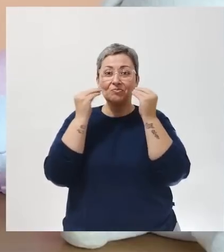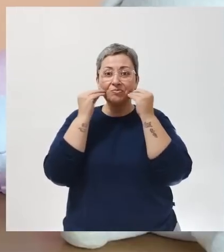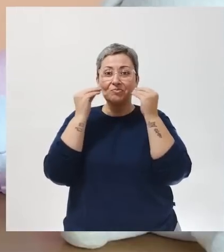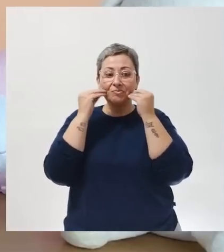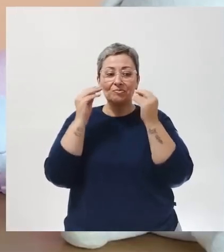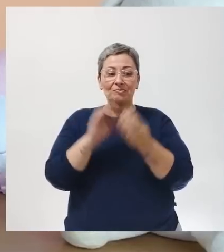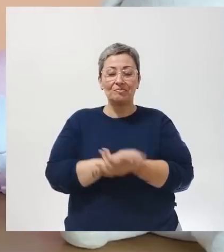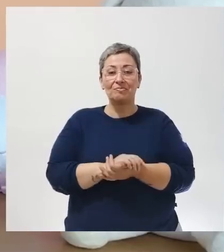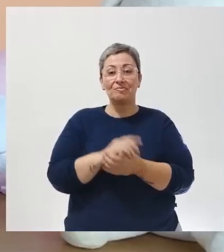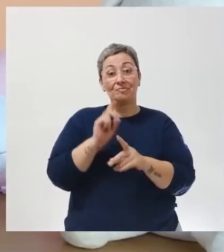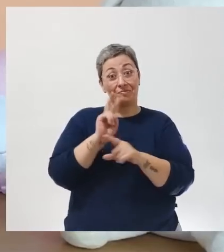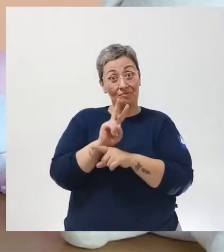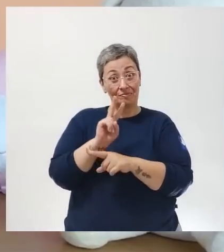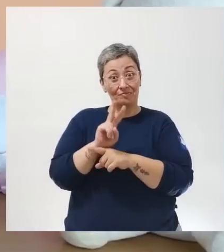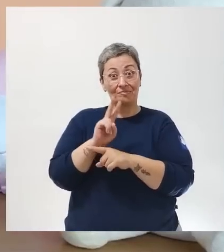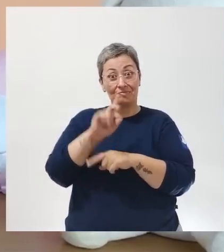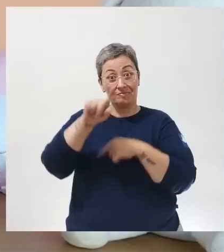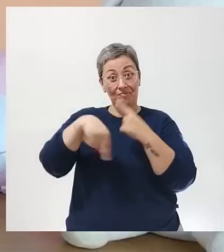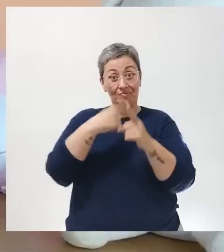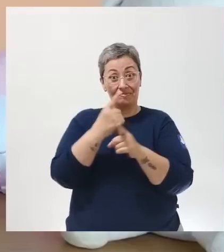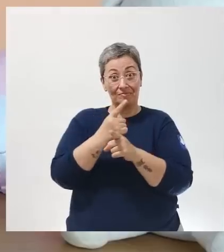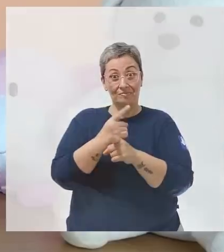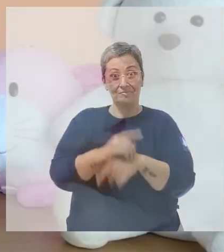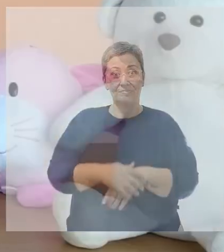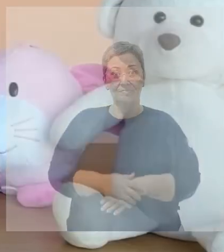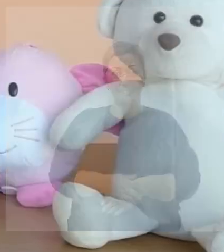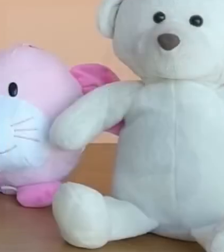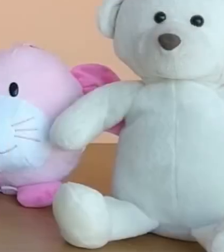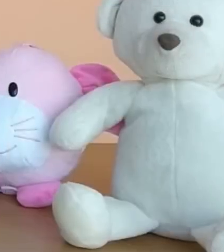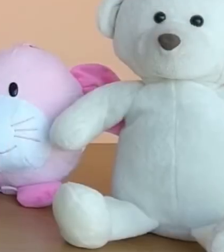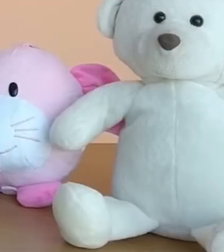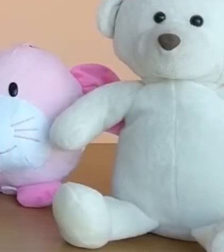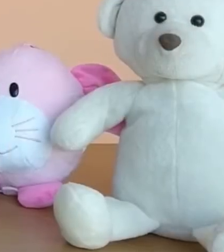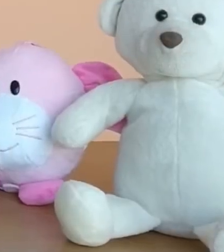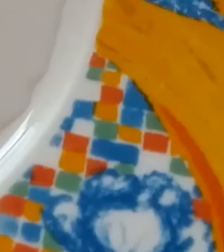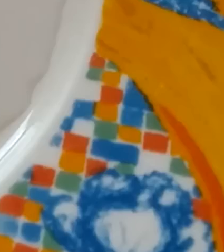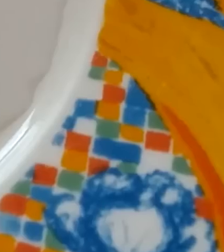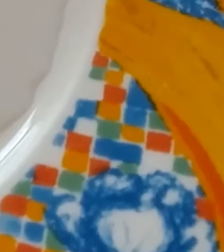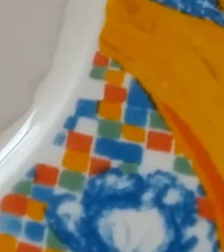beijo, se cuidem e até a próxima!